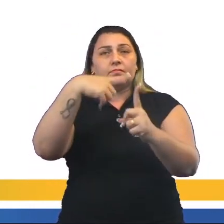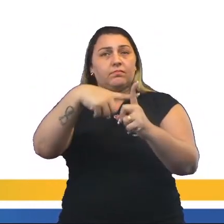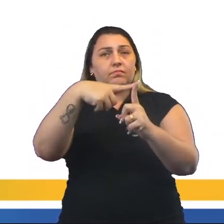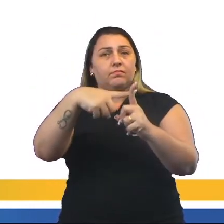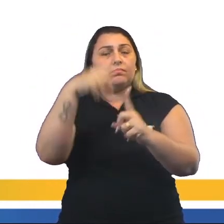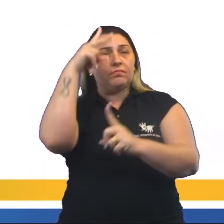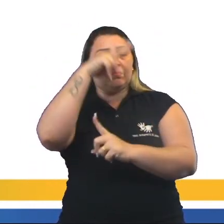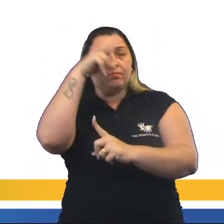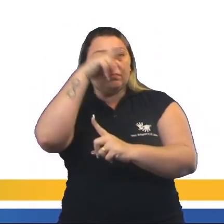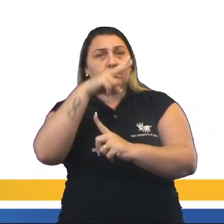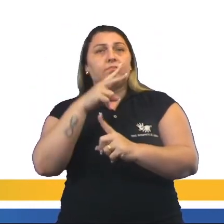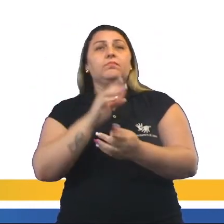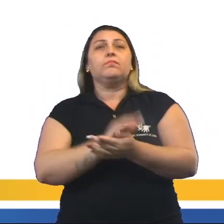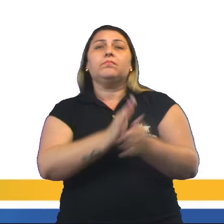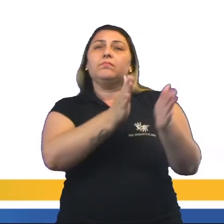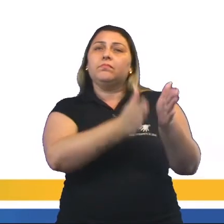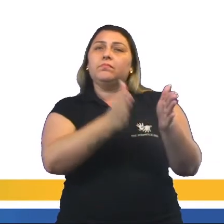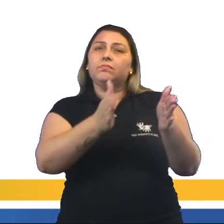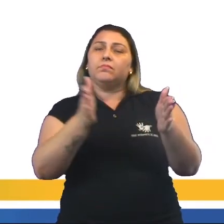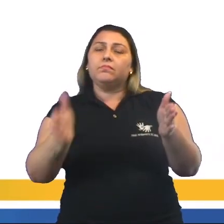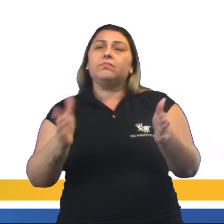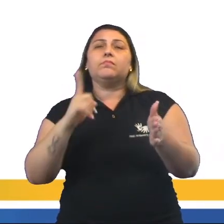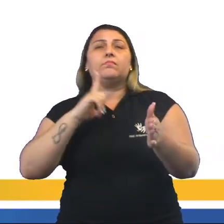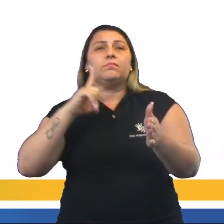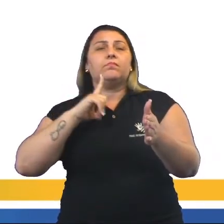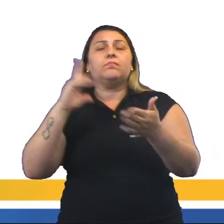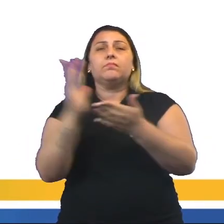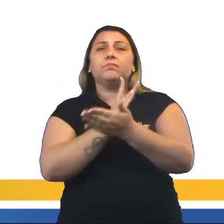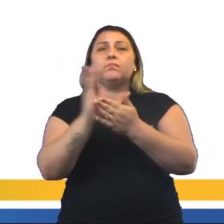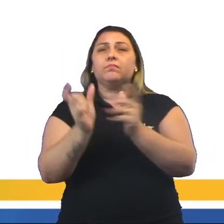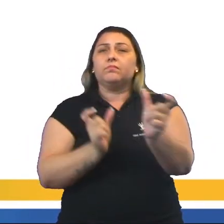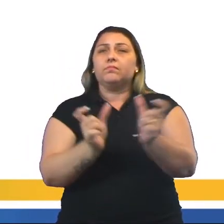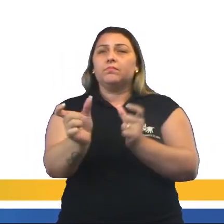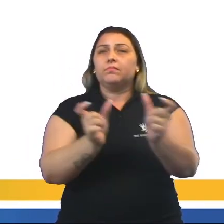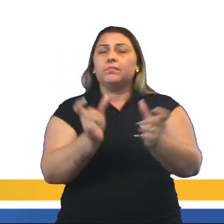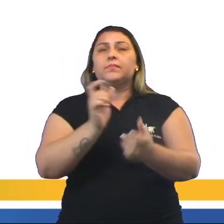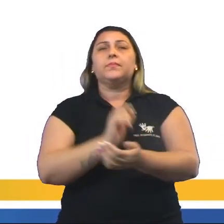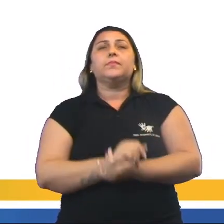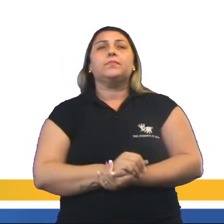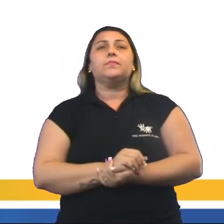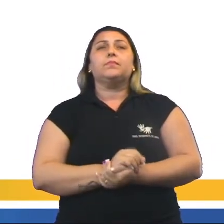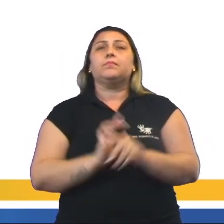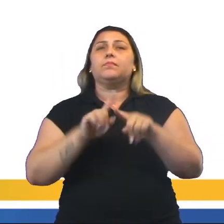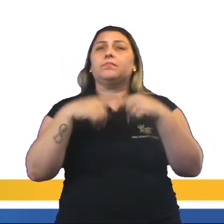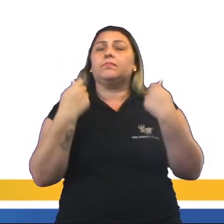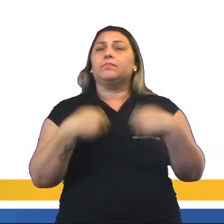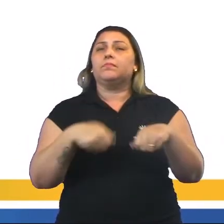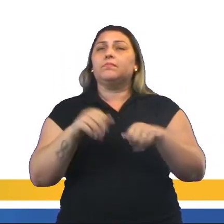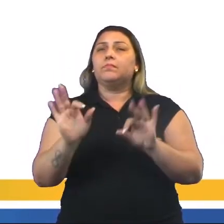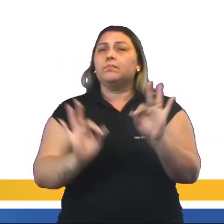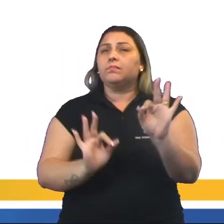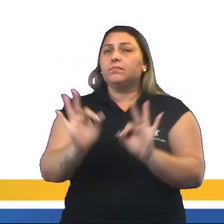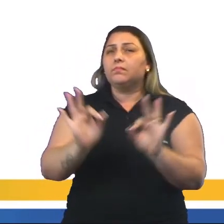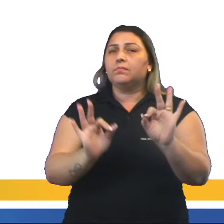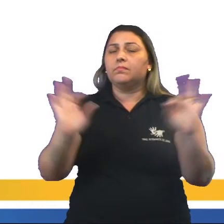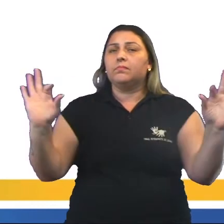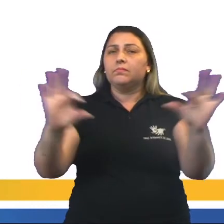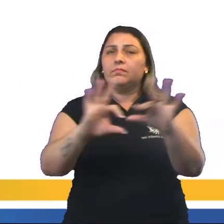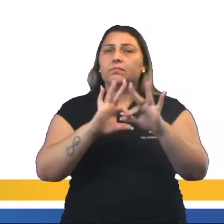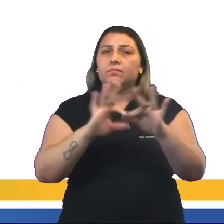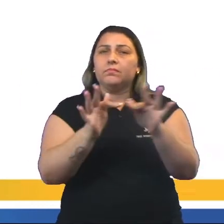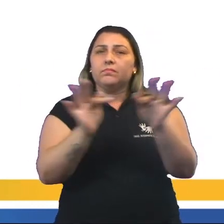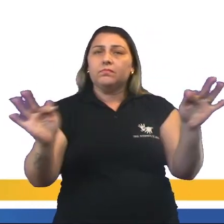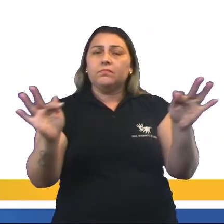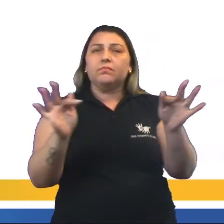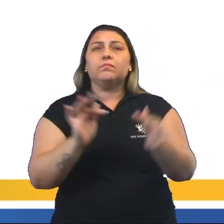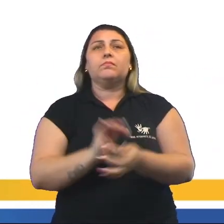afirmativas. Lembra lá do passo a passo? Então, nós temos aí algumas palavras, né, soltas, mas elas precisam de alguma coisa para ligá-las e formar